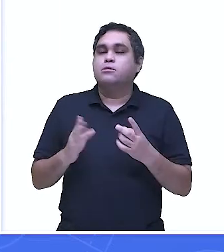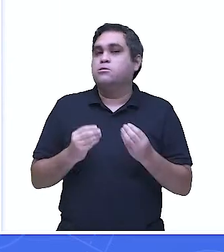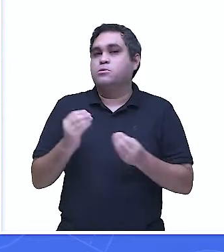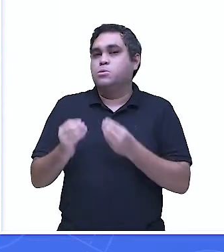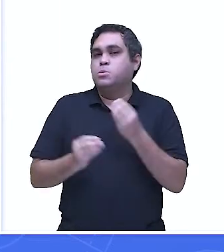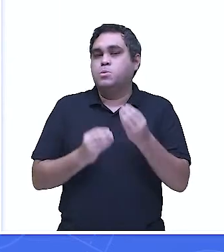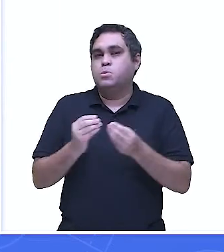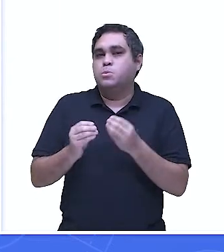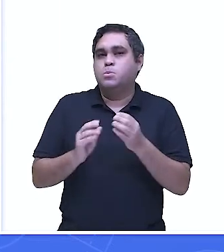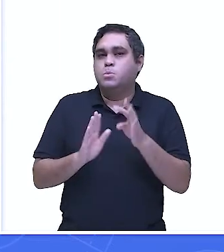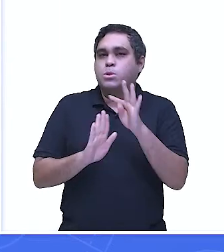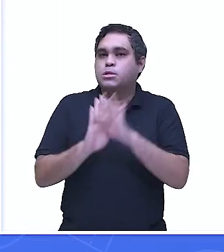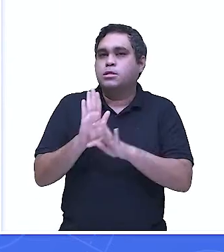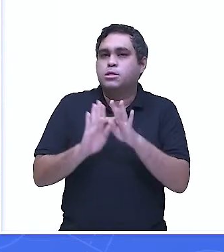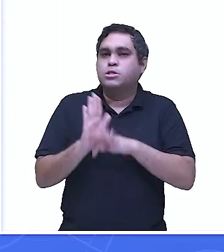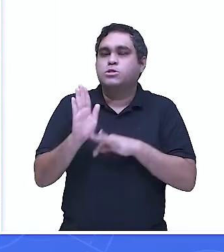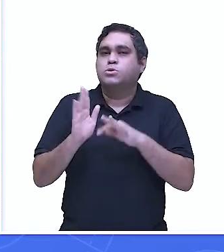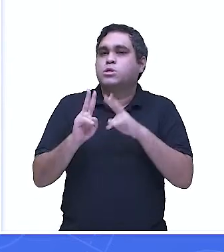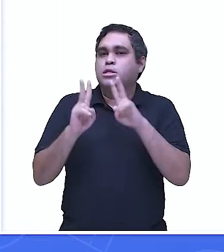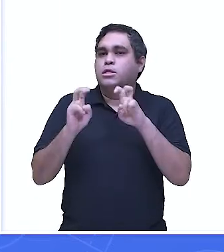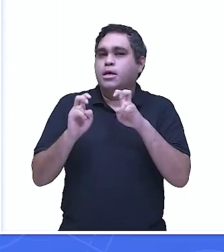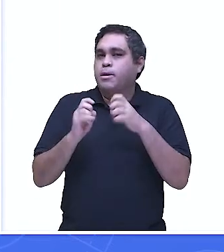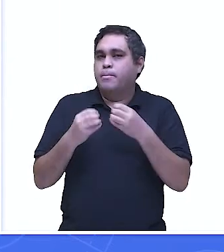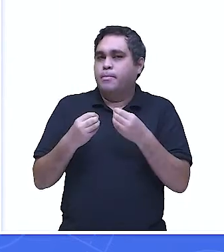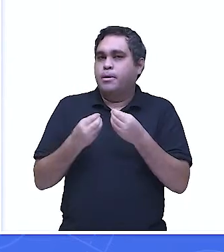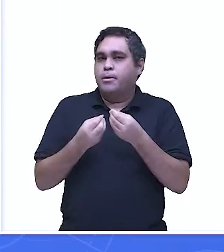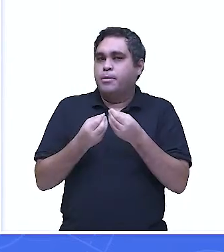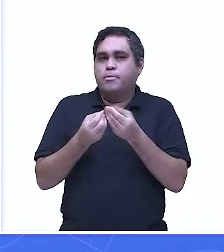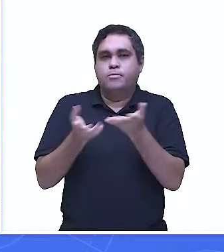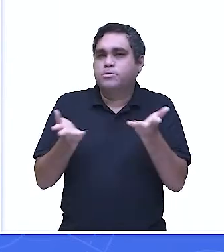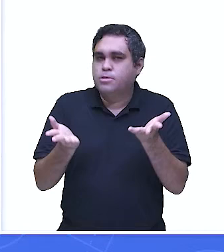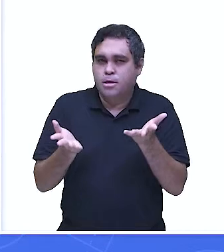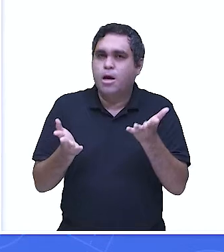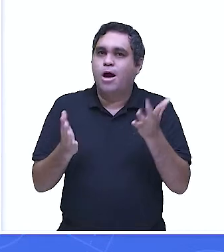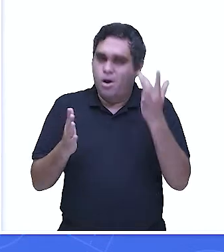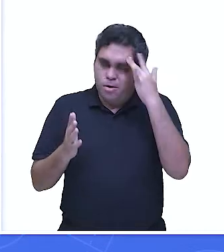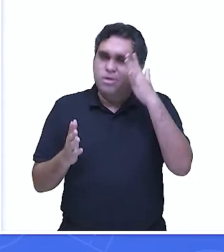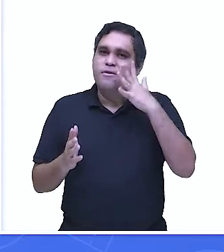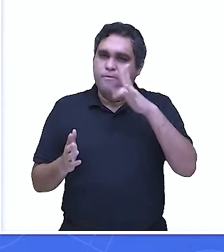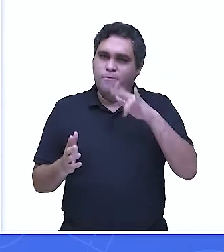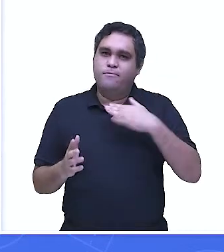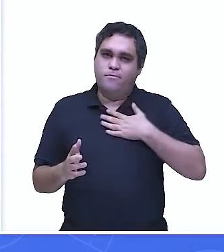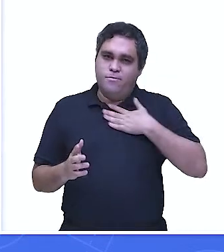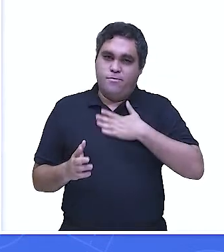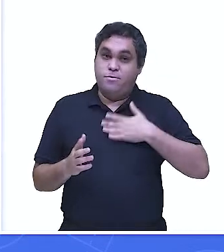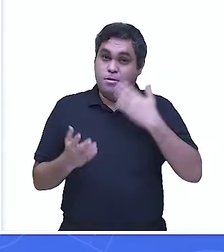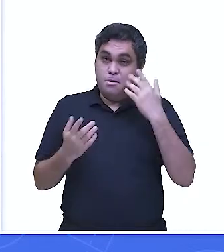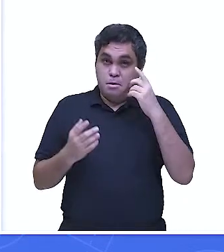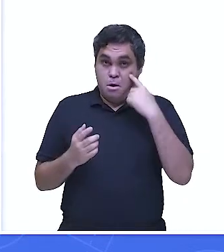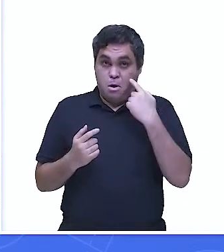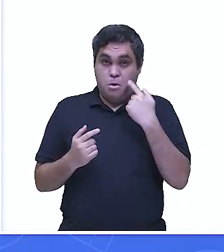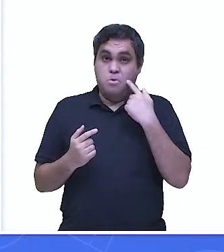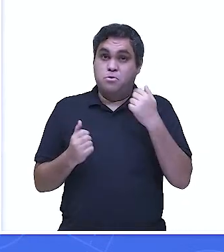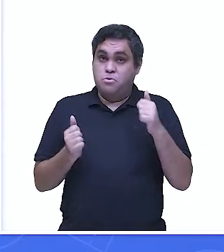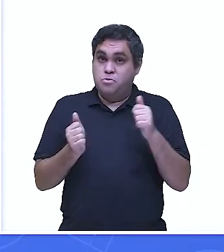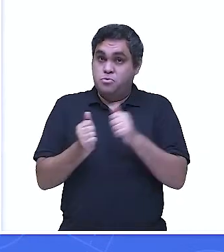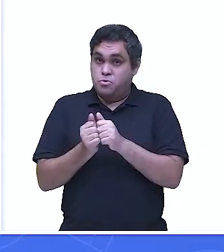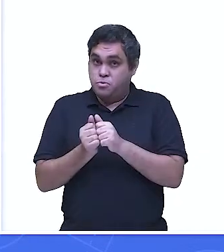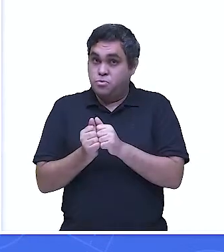bem legal para vocês, que eu tenho certeza que vocês vão gostar. Acompanhem comigo. Acompanhem